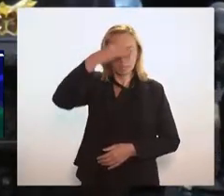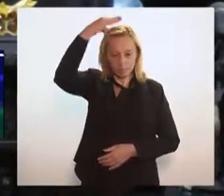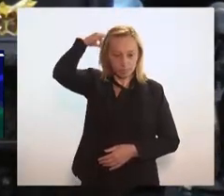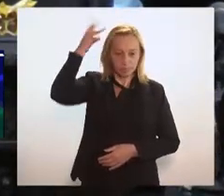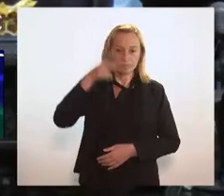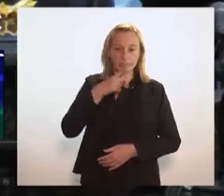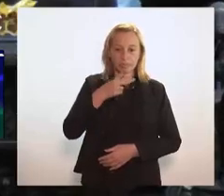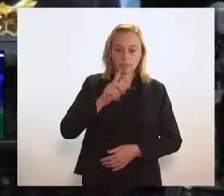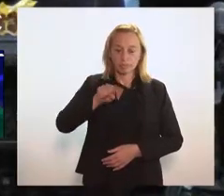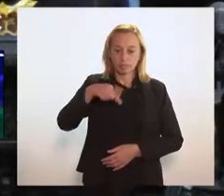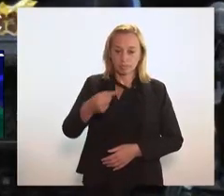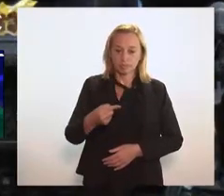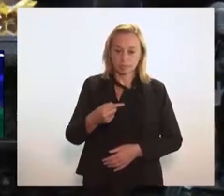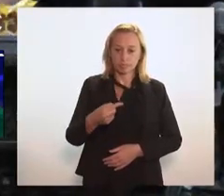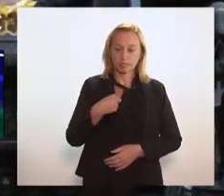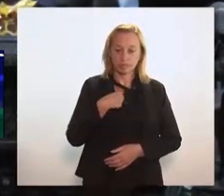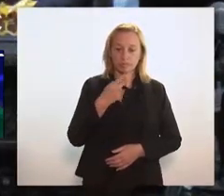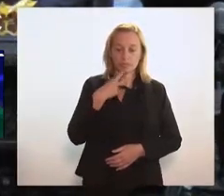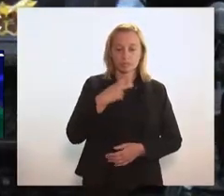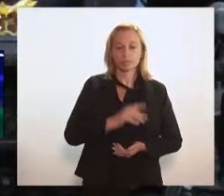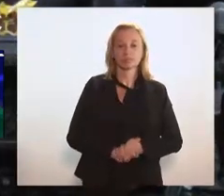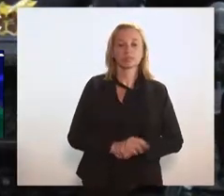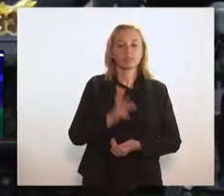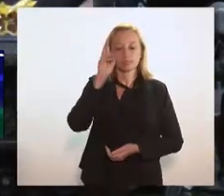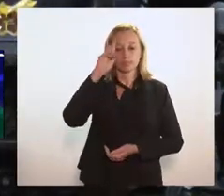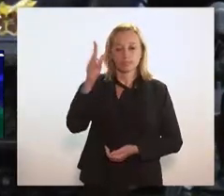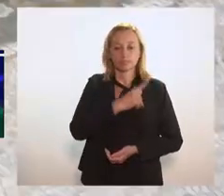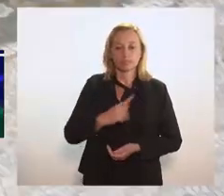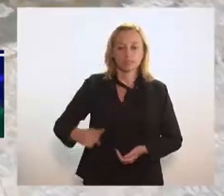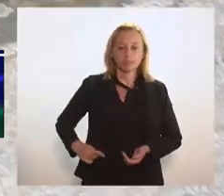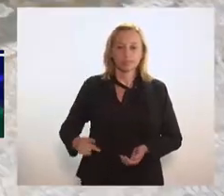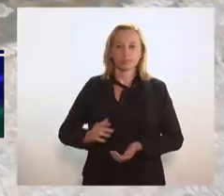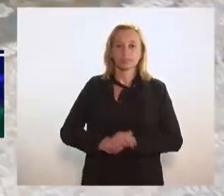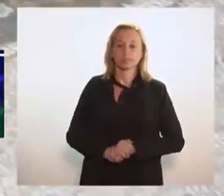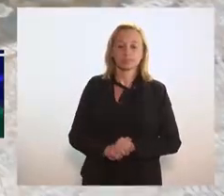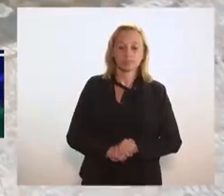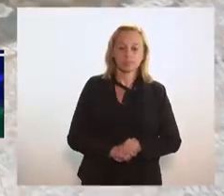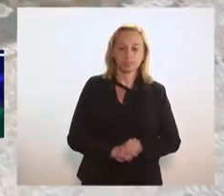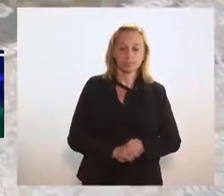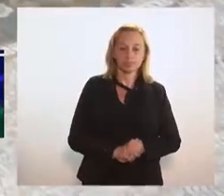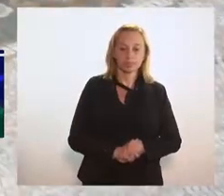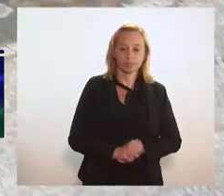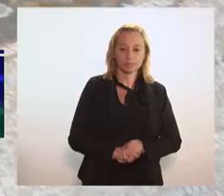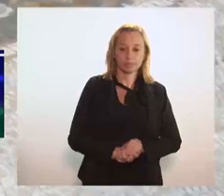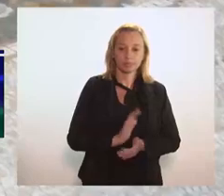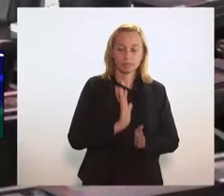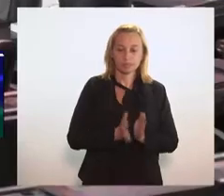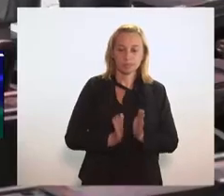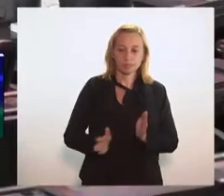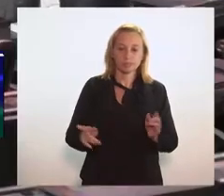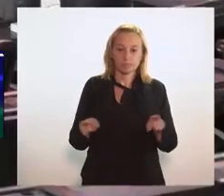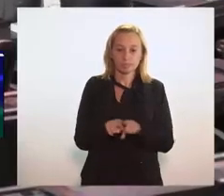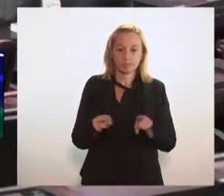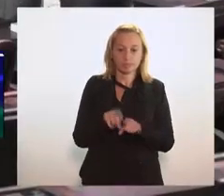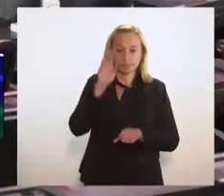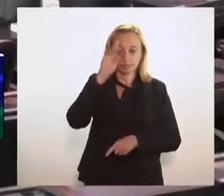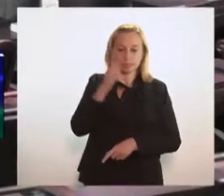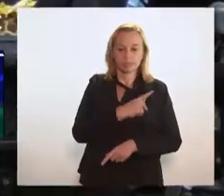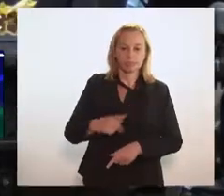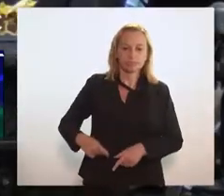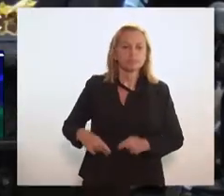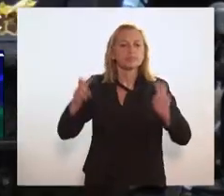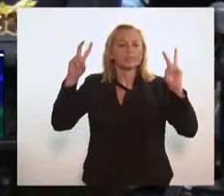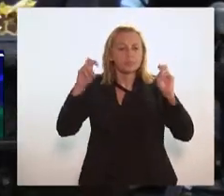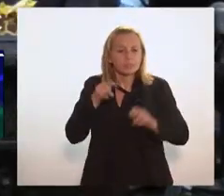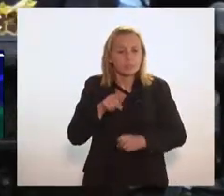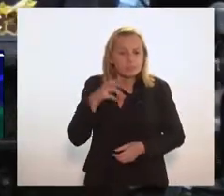abrir depois, quero falar também. Senhor presidente, primeiro respeito. Uma questão de ordem também, senhor presidente. Sobre o tema,